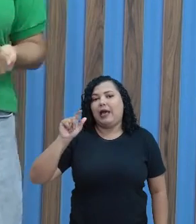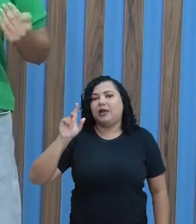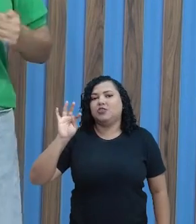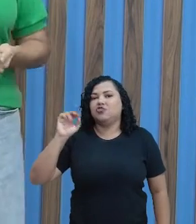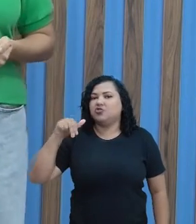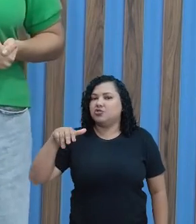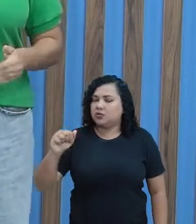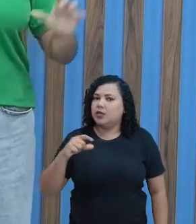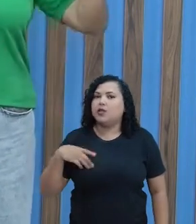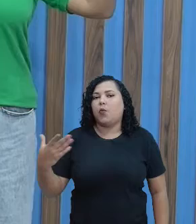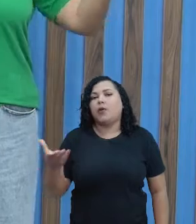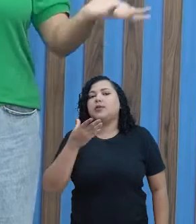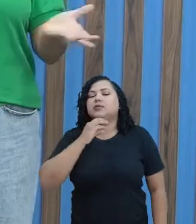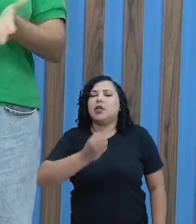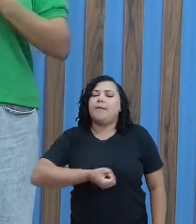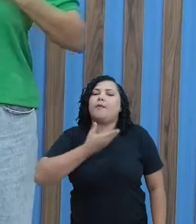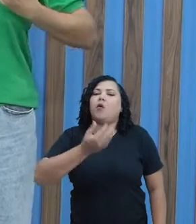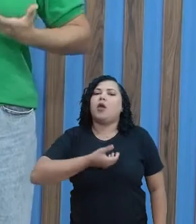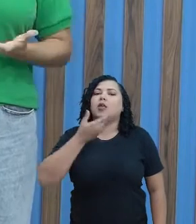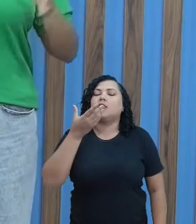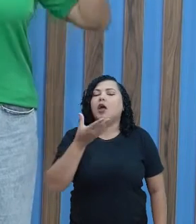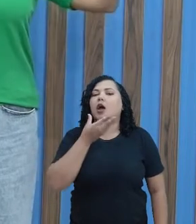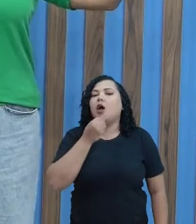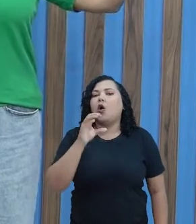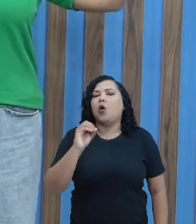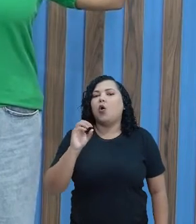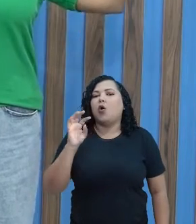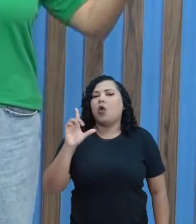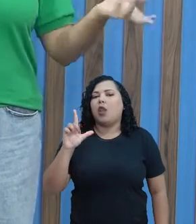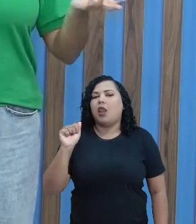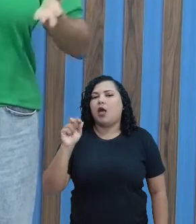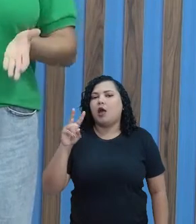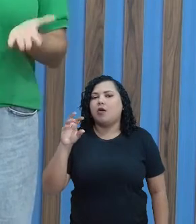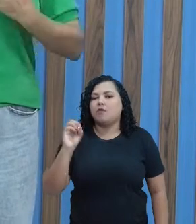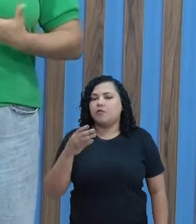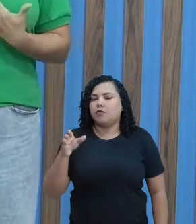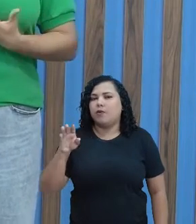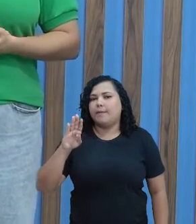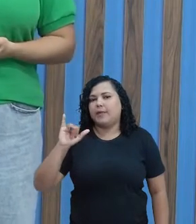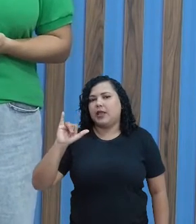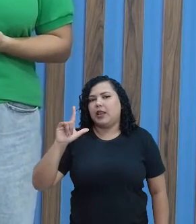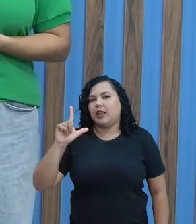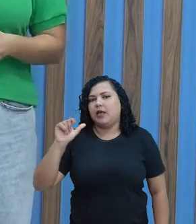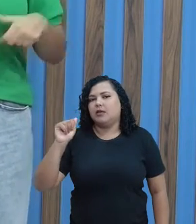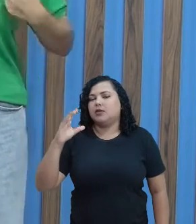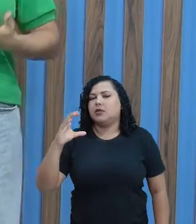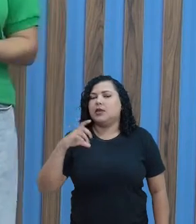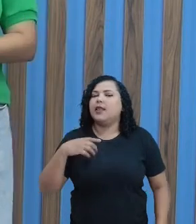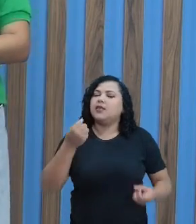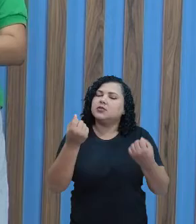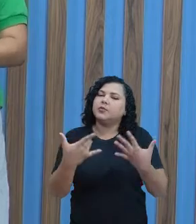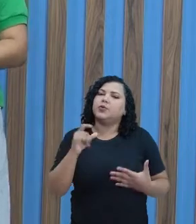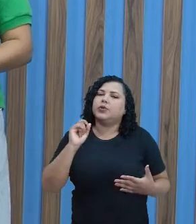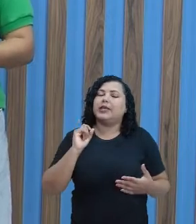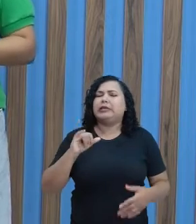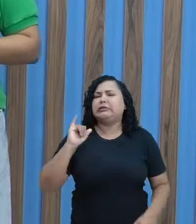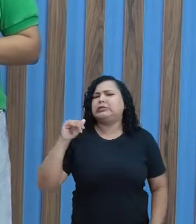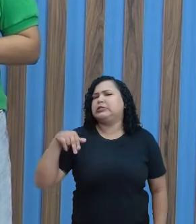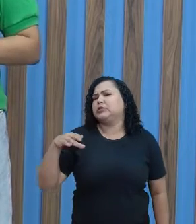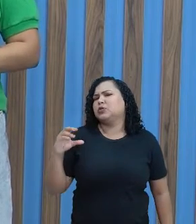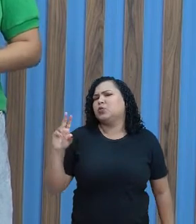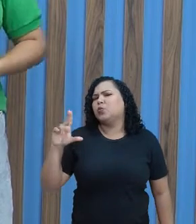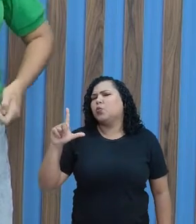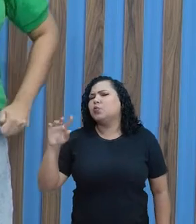língua portuguesa como inculta, porém a última flor do Lácio. Inculta por quê? Porque a língua portuguesa,